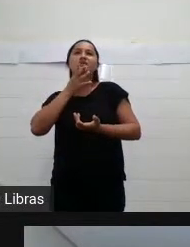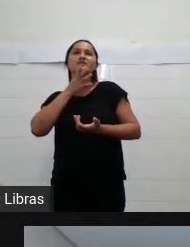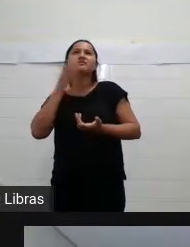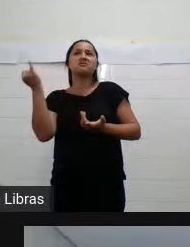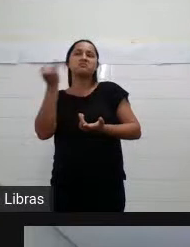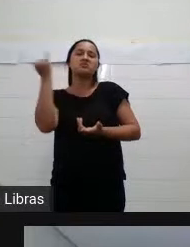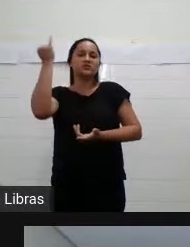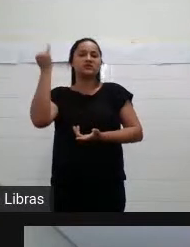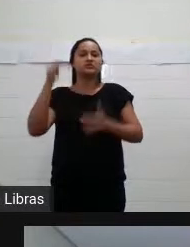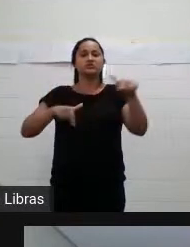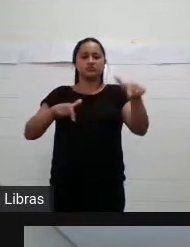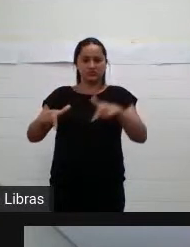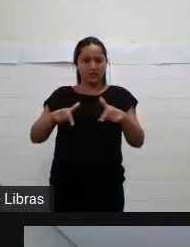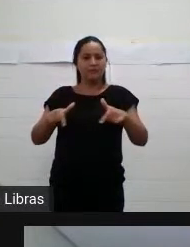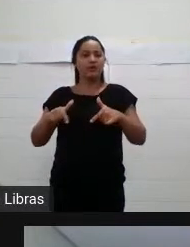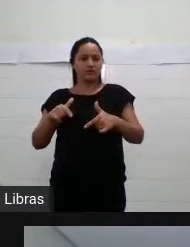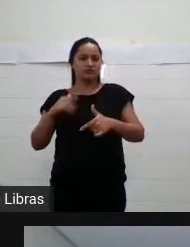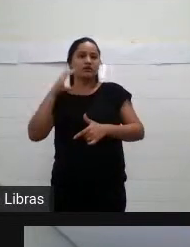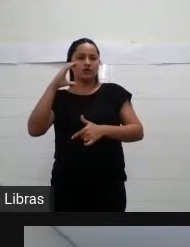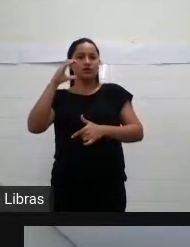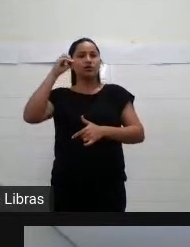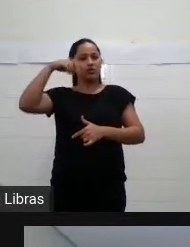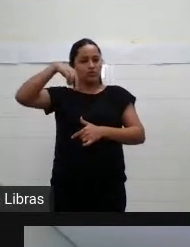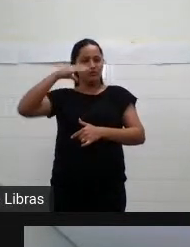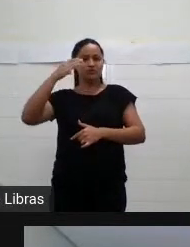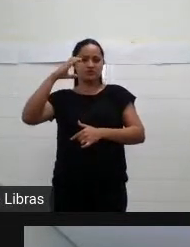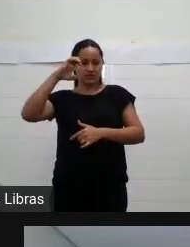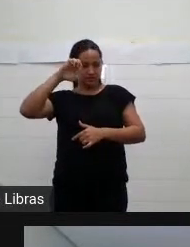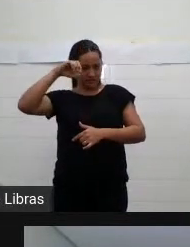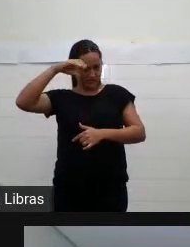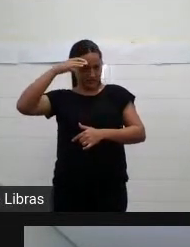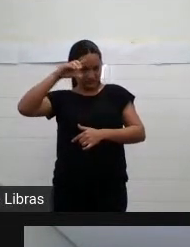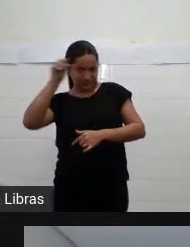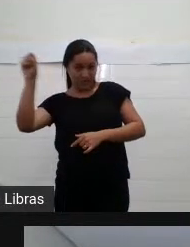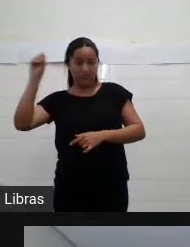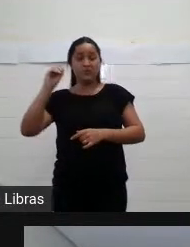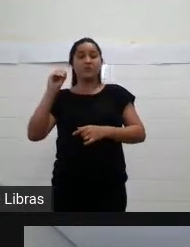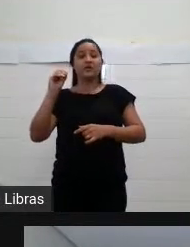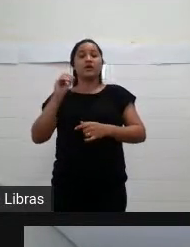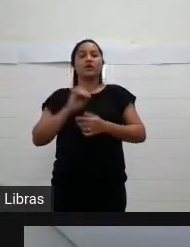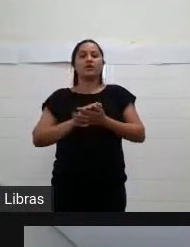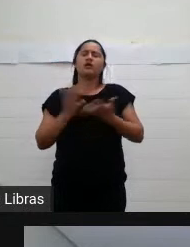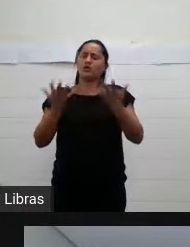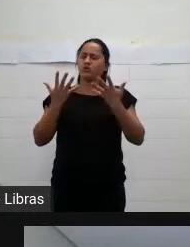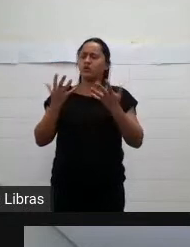do trabalho da Conceição. Eu espero, inclusive, que ela possa ser